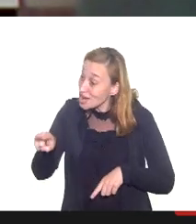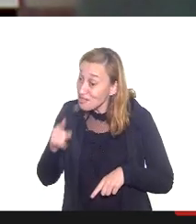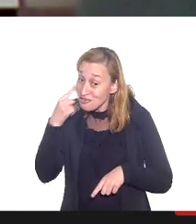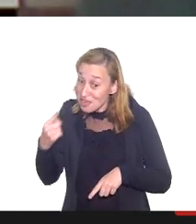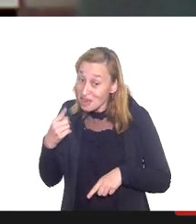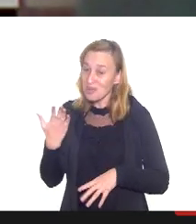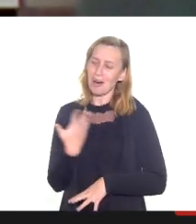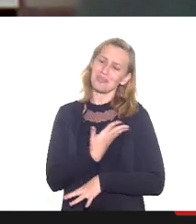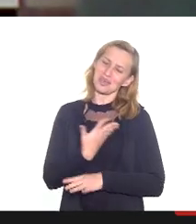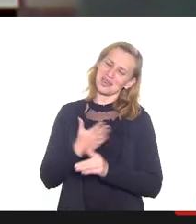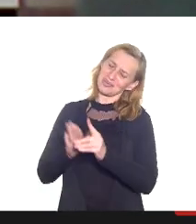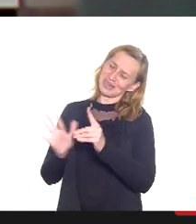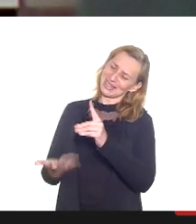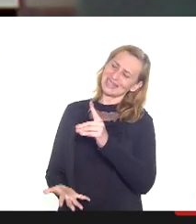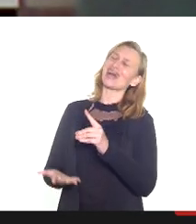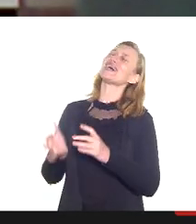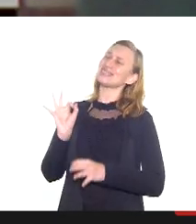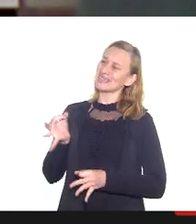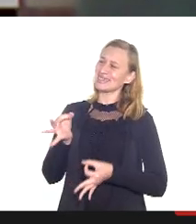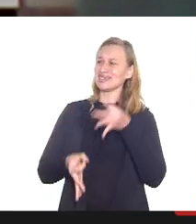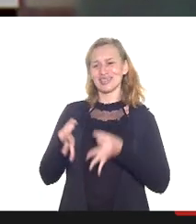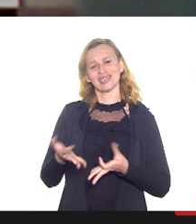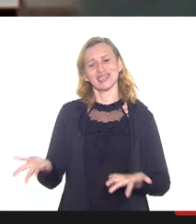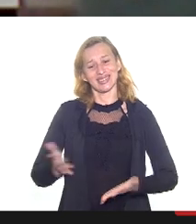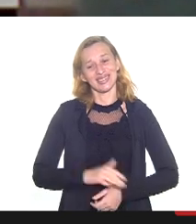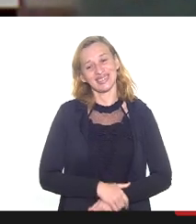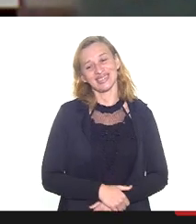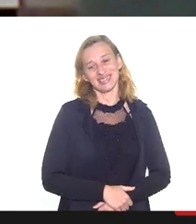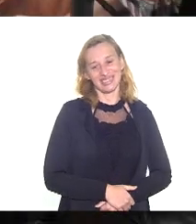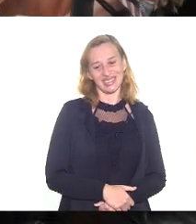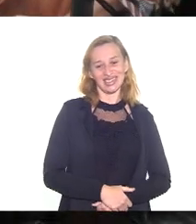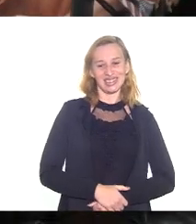essa homenagem tão justa ao deputado Luiz Paulo.